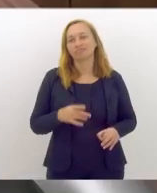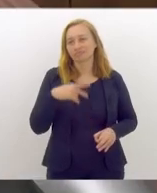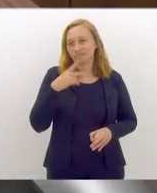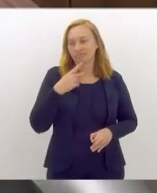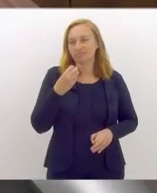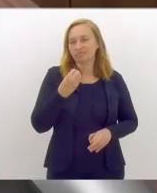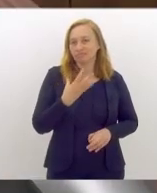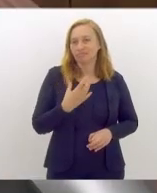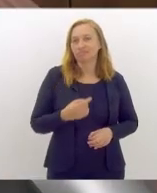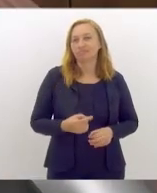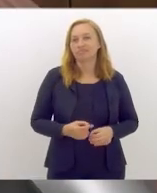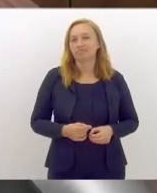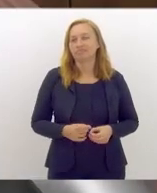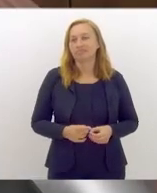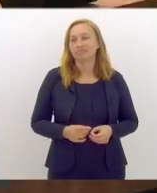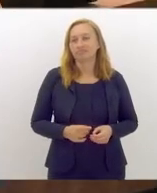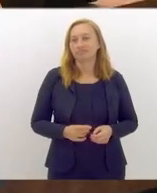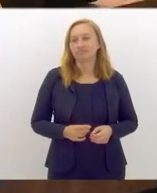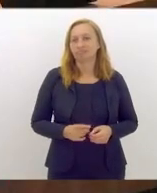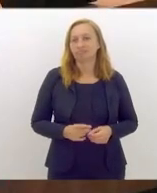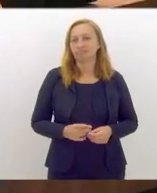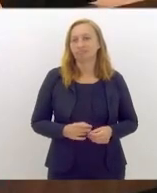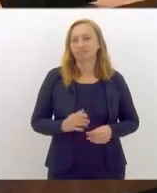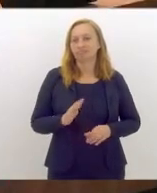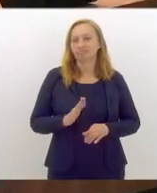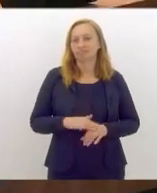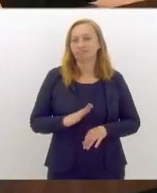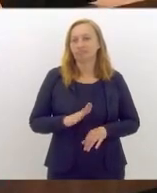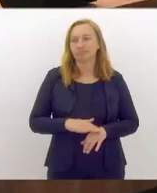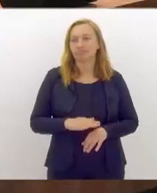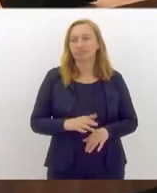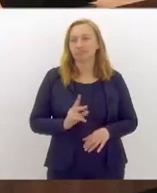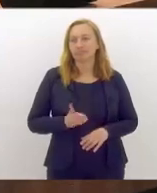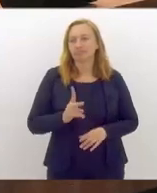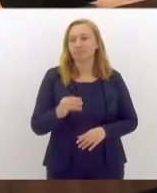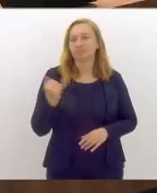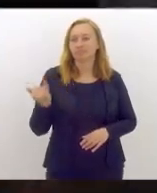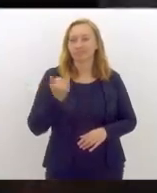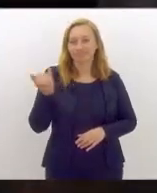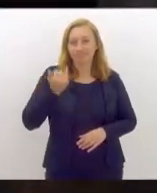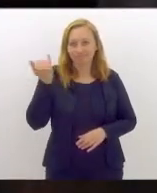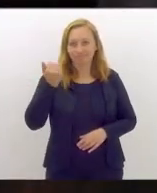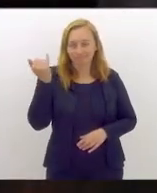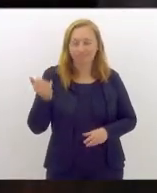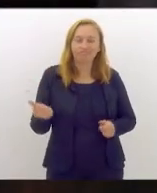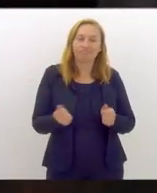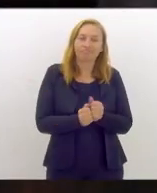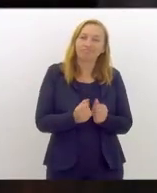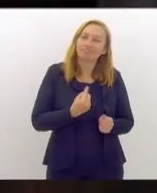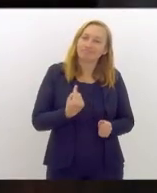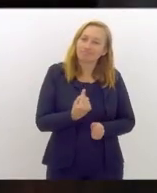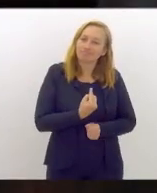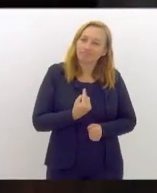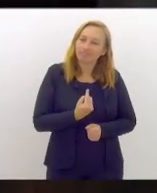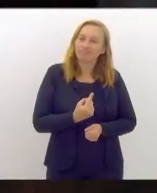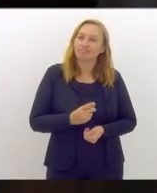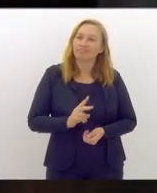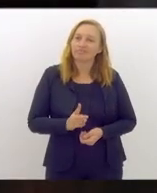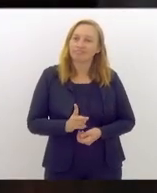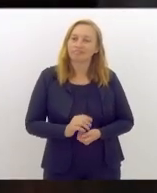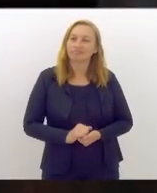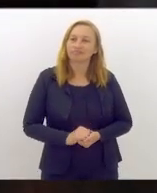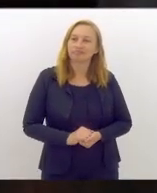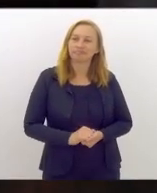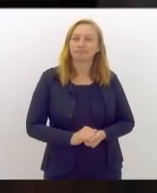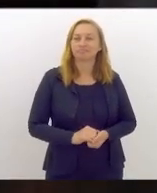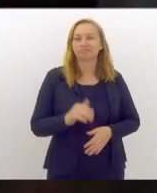e cada vez mais assim vai ser sempre importante ele tá junto com a gente eu acho que ele sempre vai estar